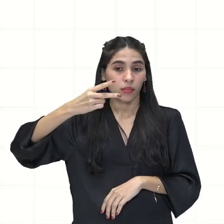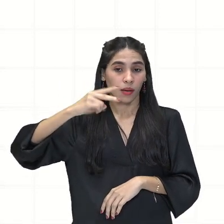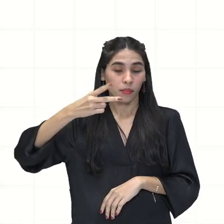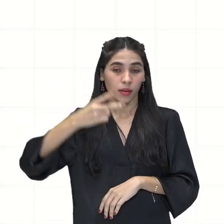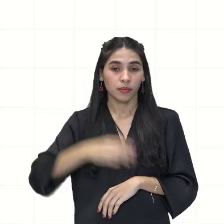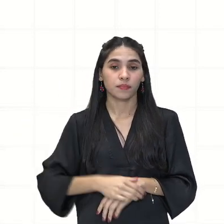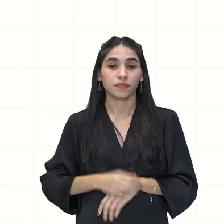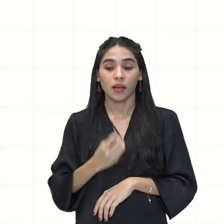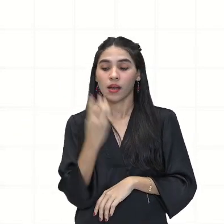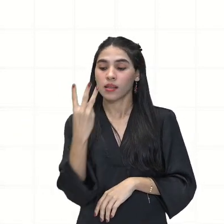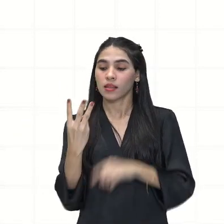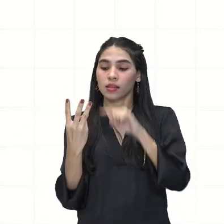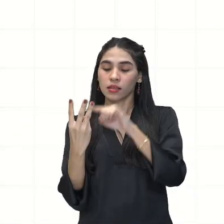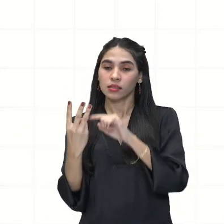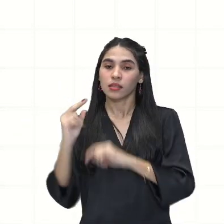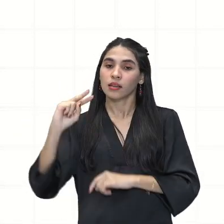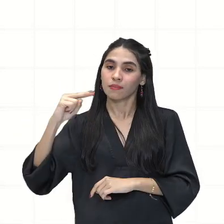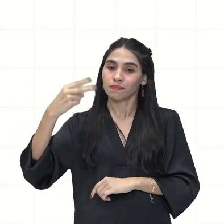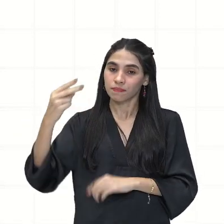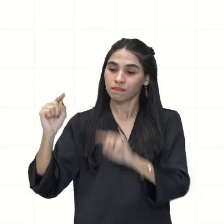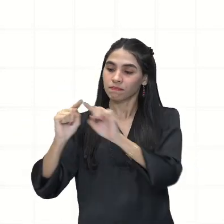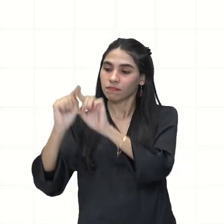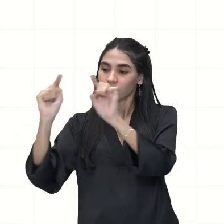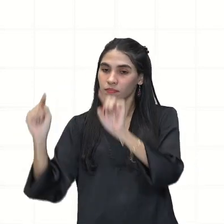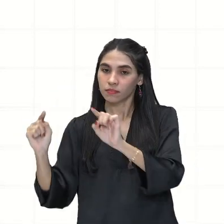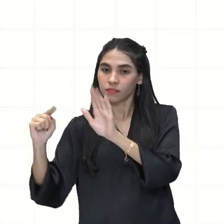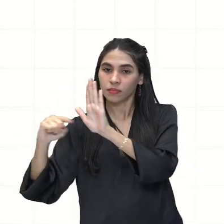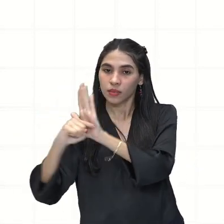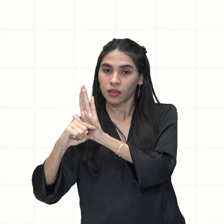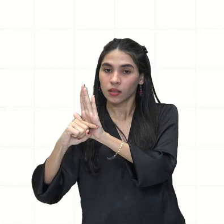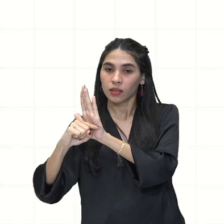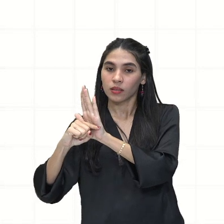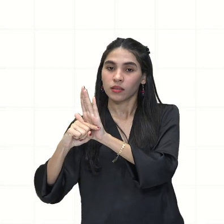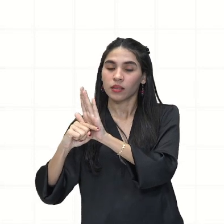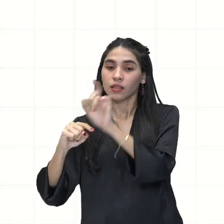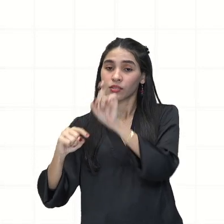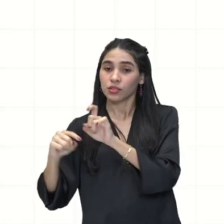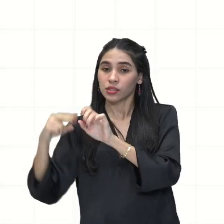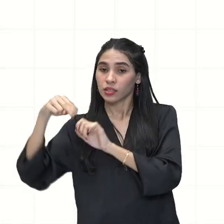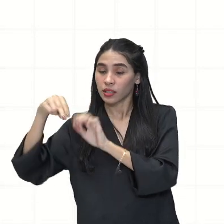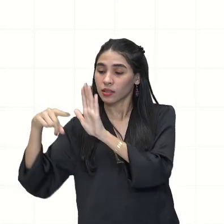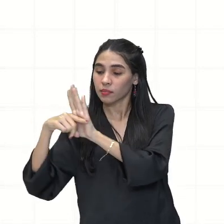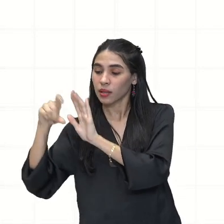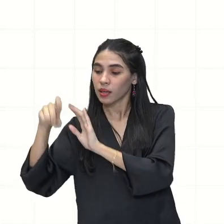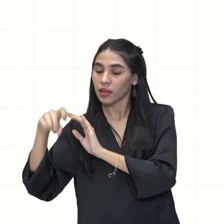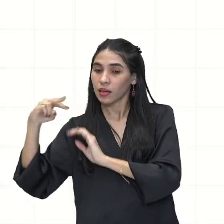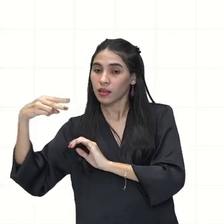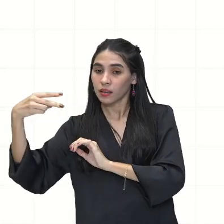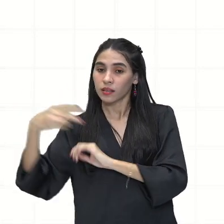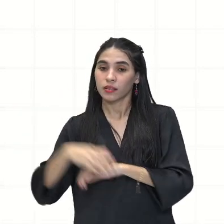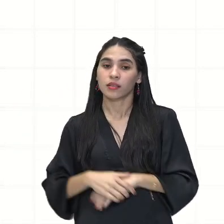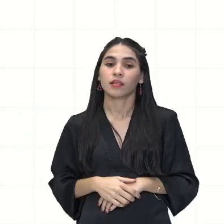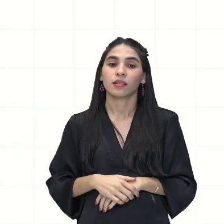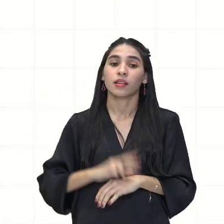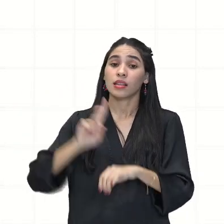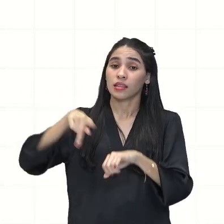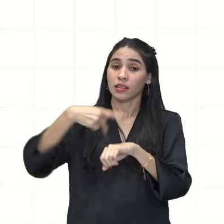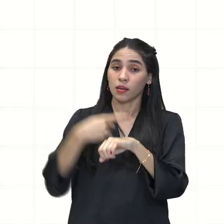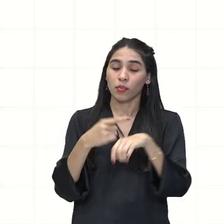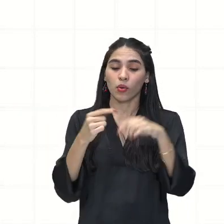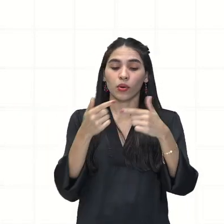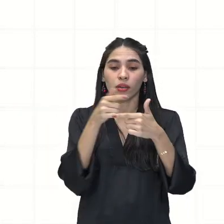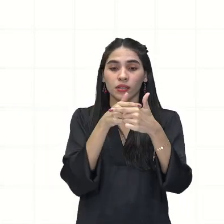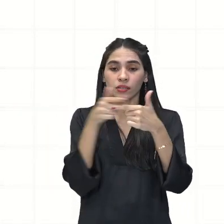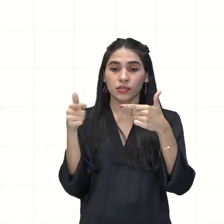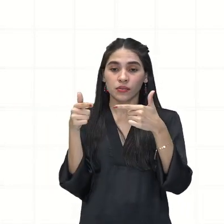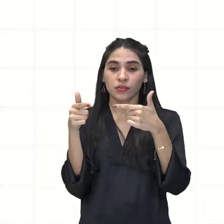a terceira e, no caso aqui, vamos parar, porque nós vamos até a quarta, certo? Depois vai